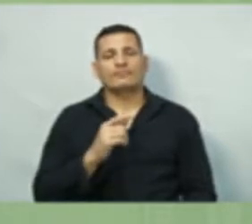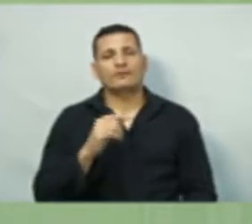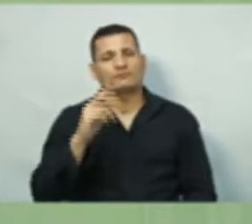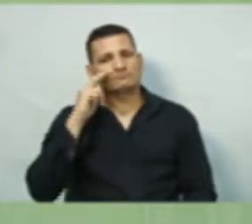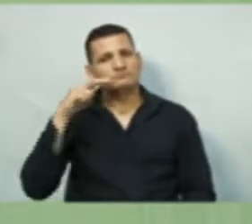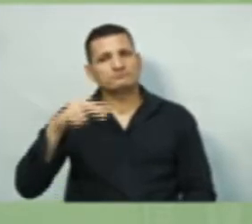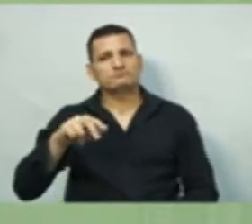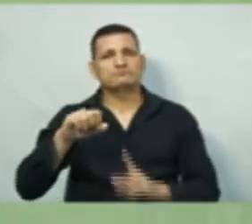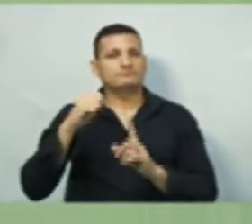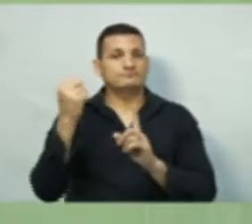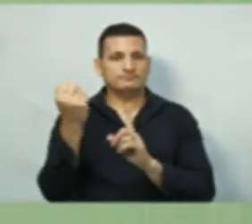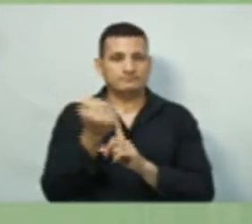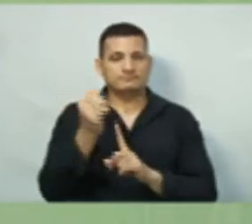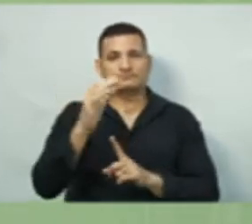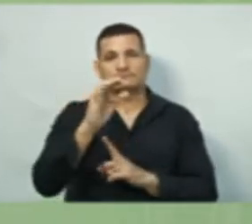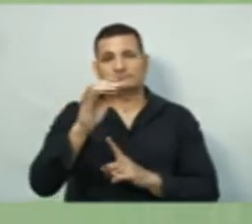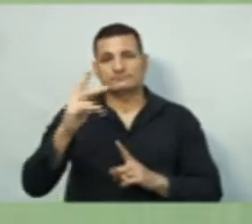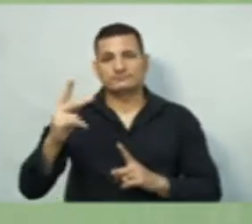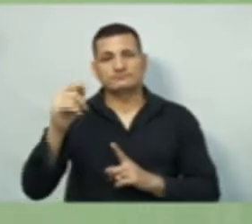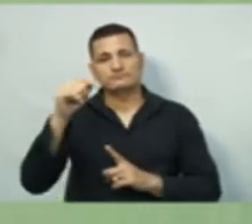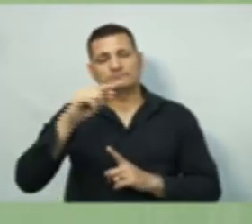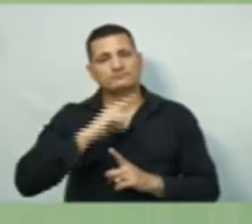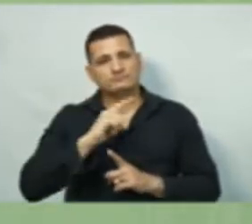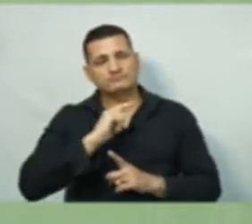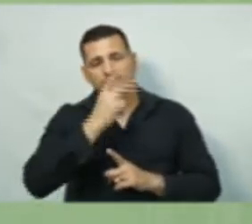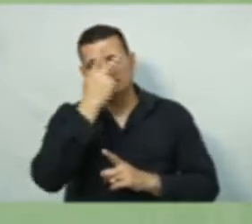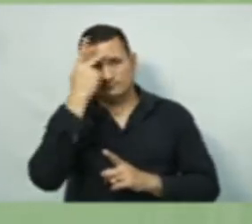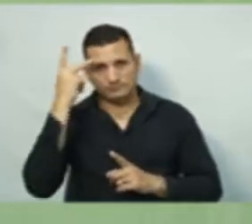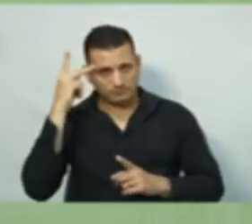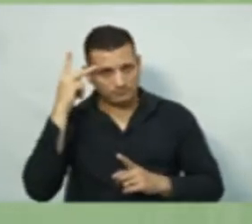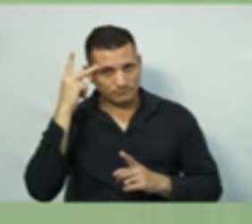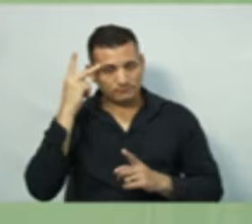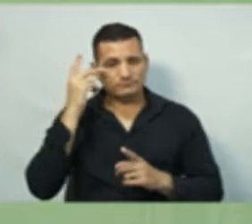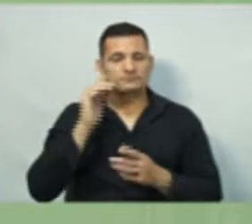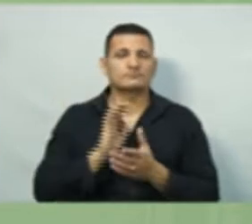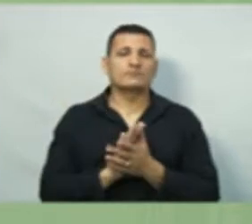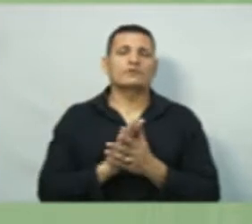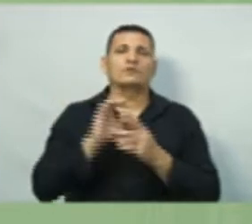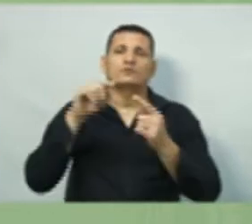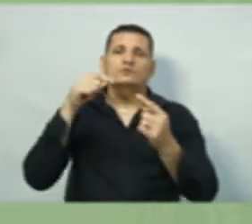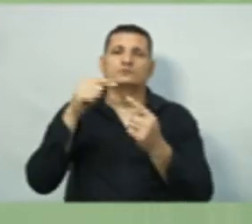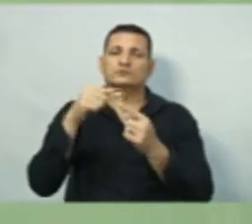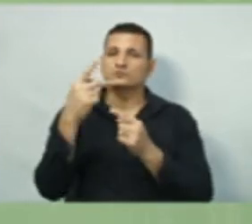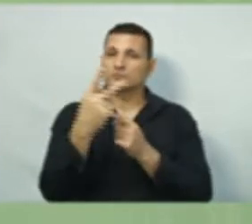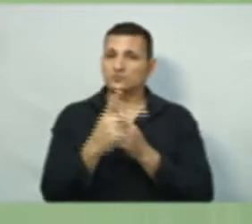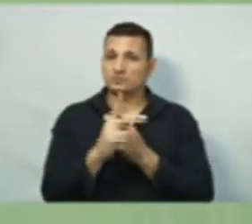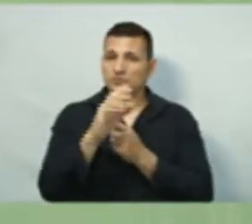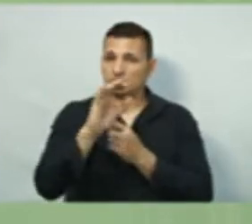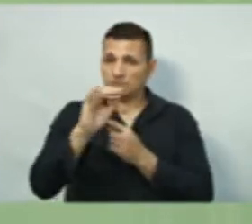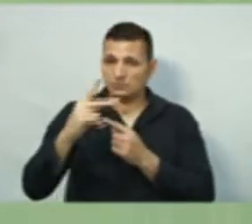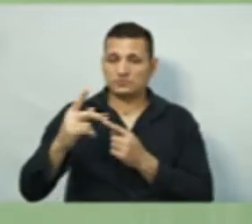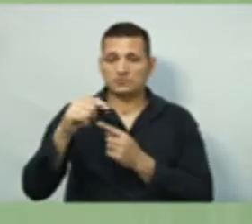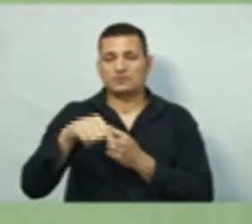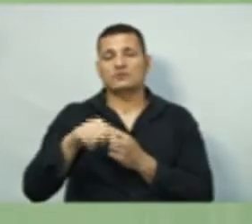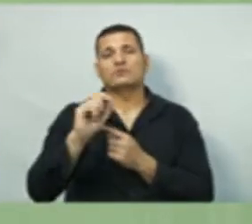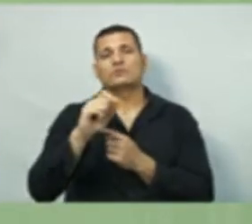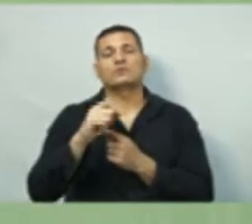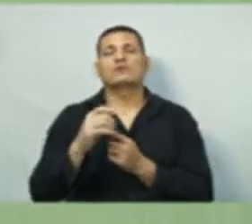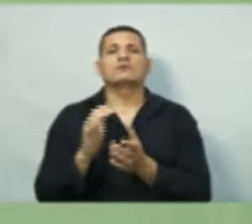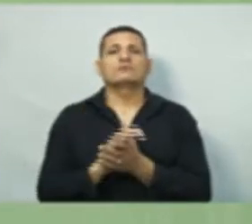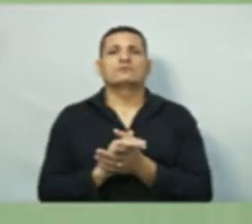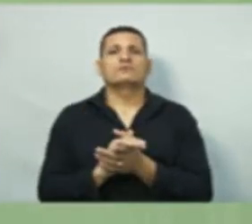sociedade cooperativa é formada por pessoas. O objetivo dela é gerar atividades de